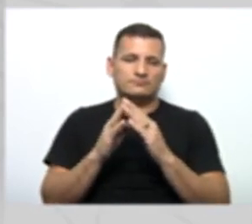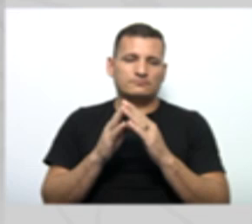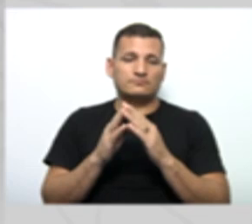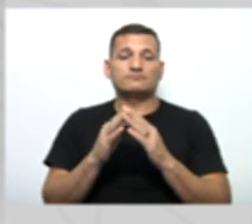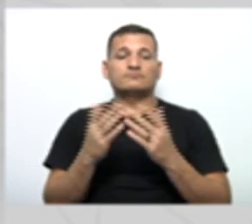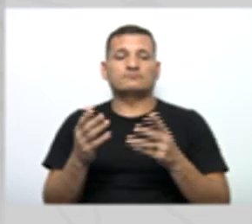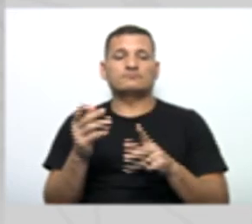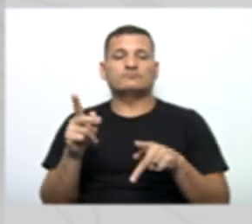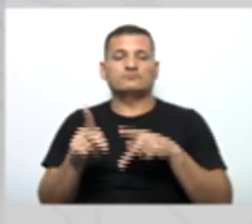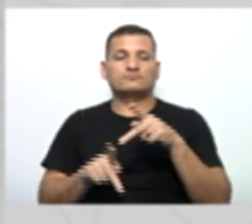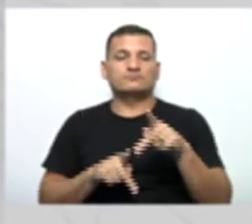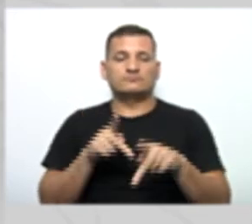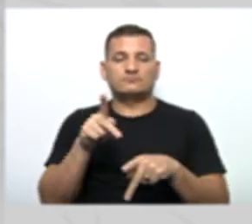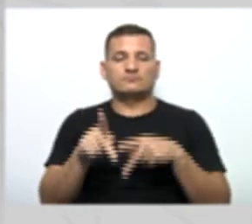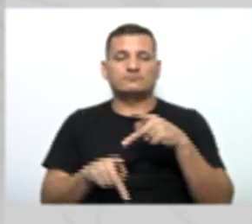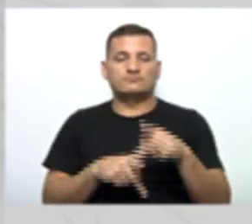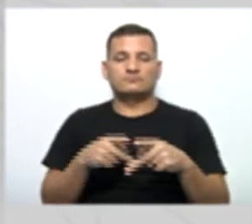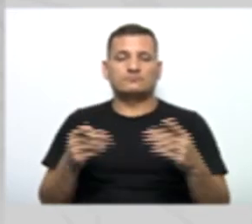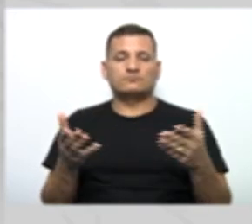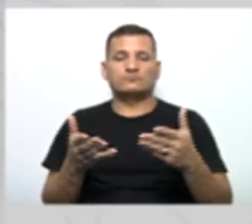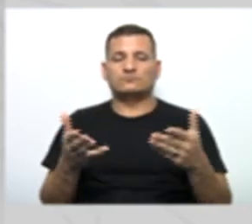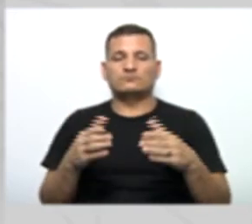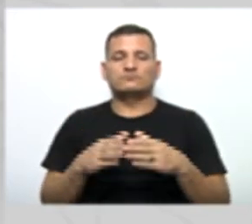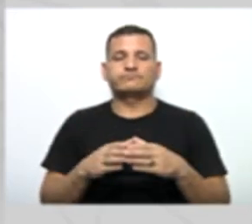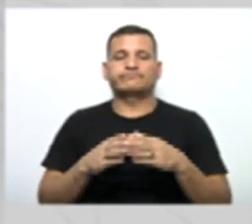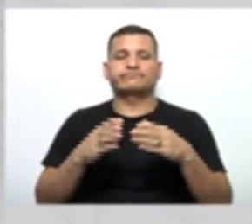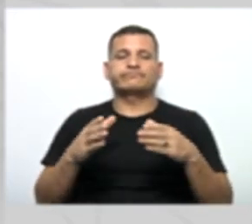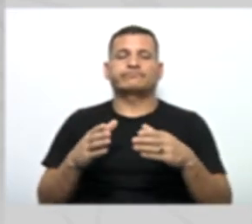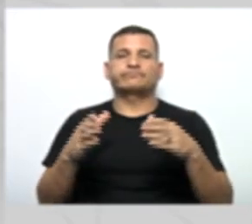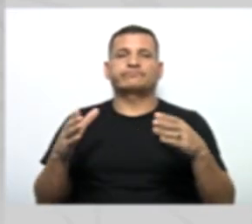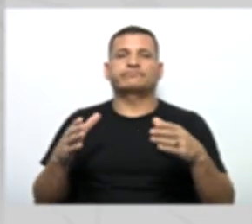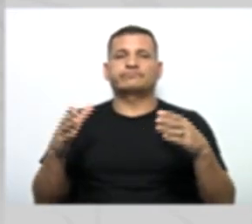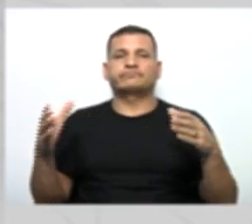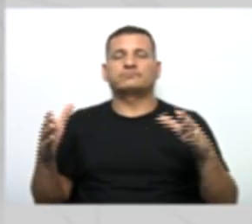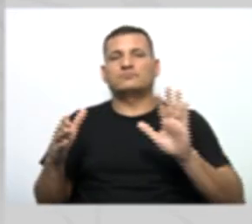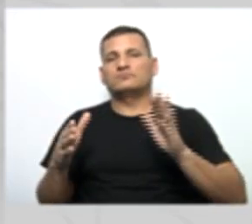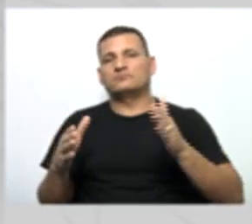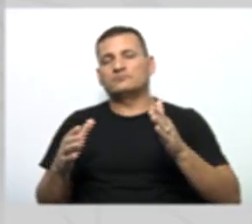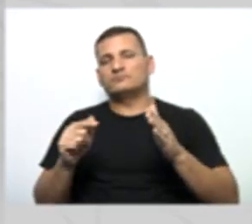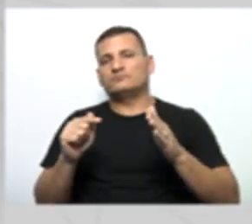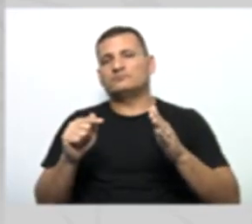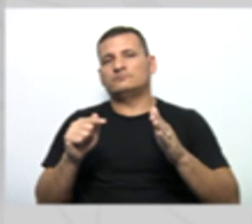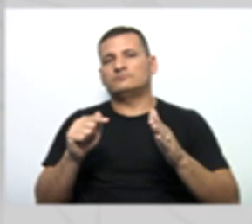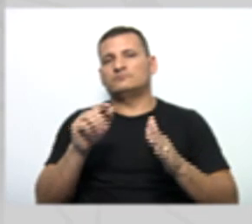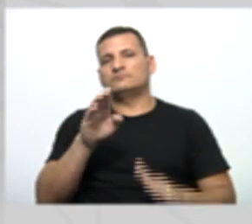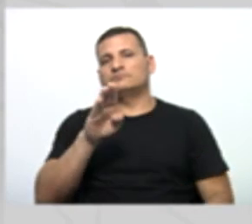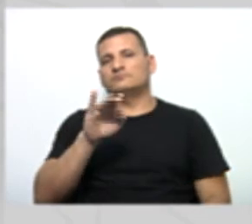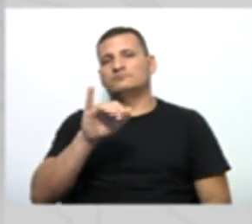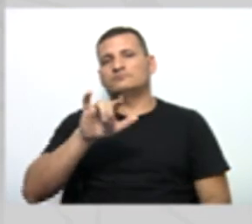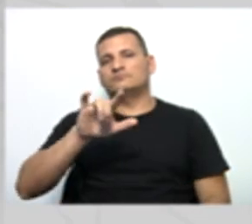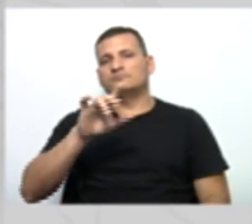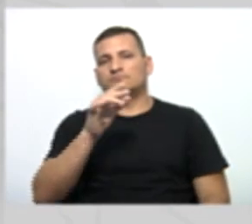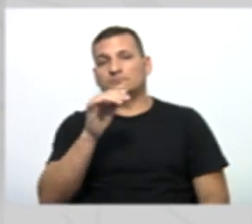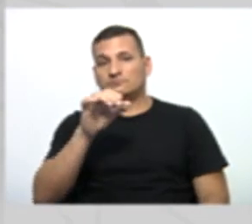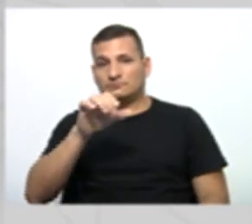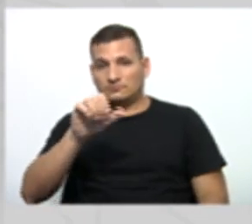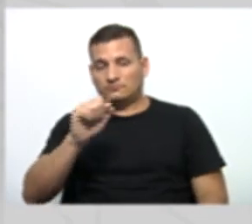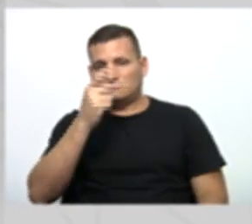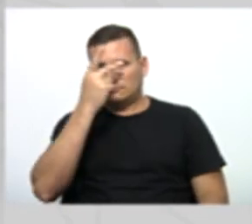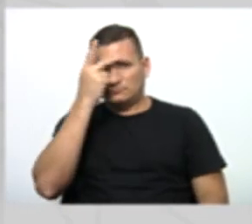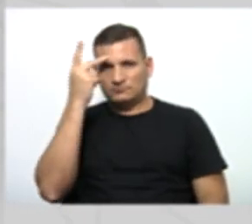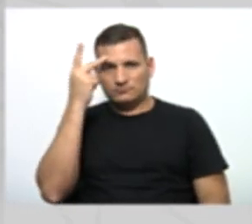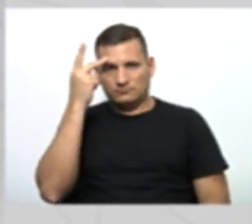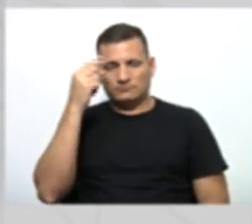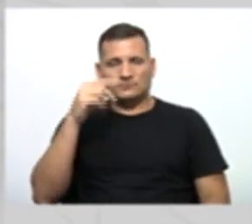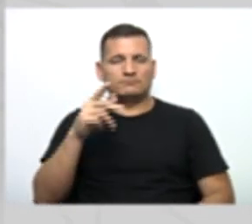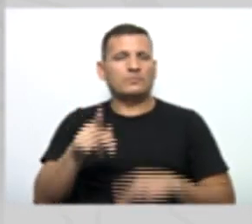cada dia maior, nós estamos já chegando em 7 bilhões de pessoas. Com essa população crescente,